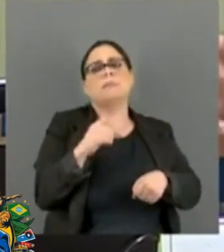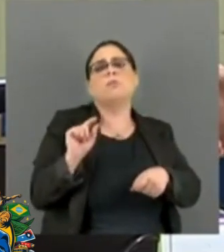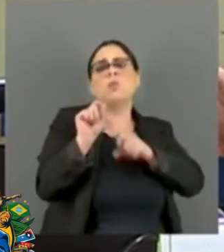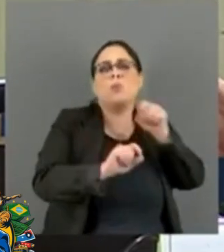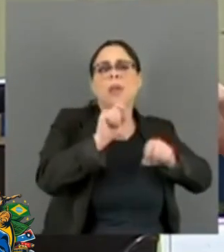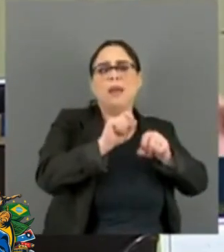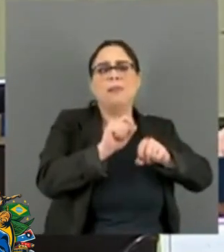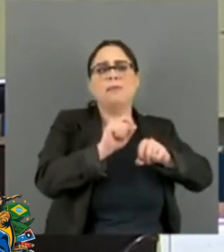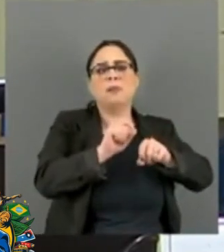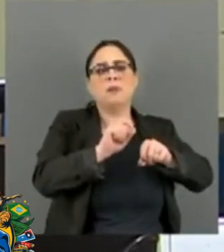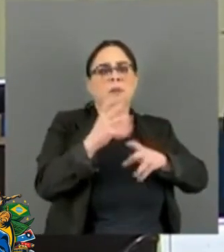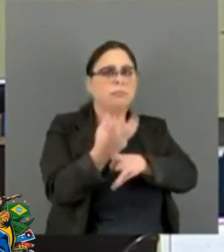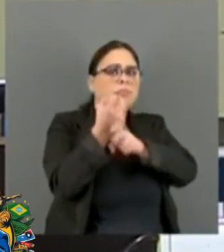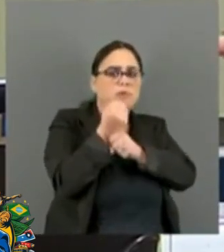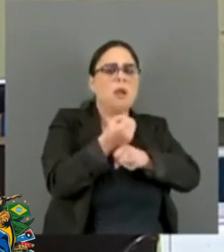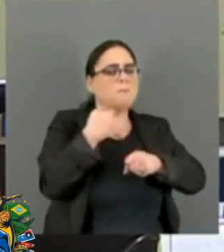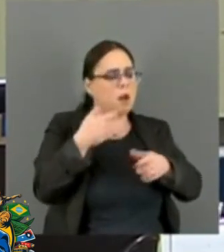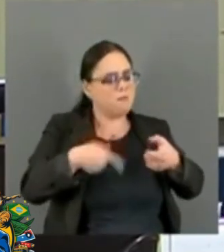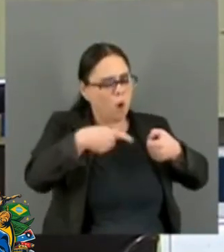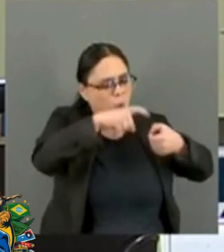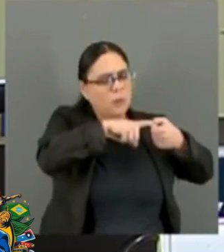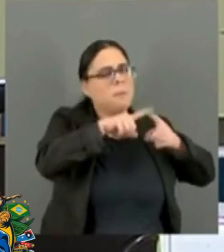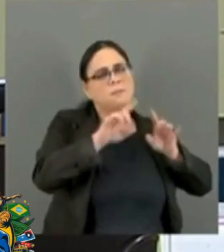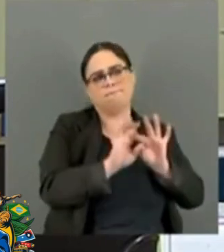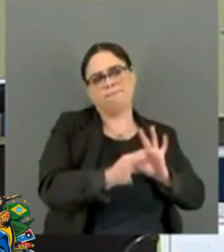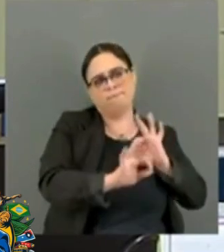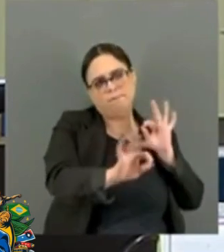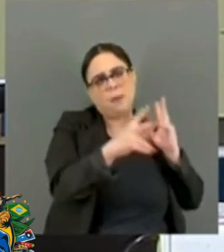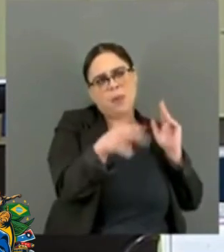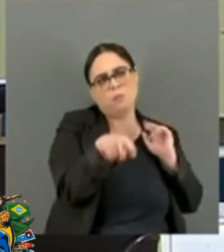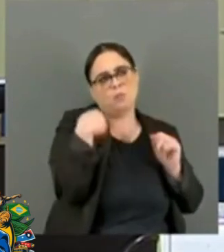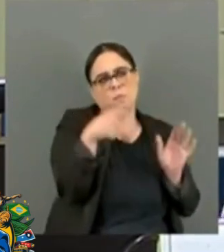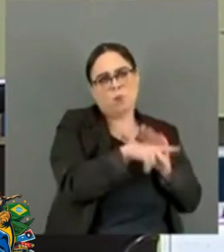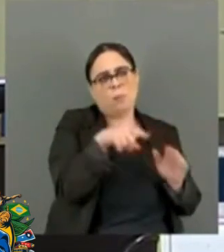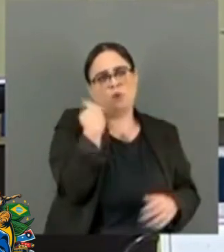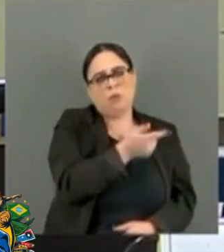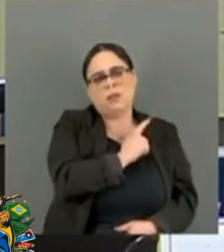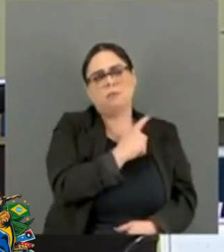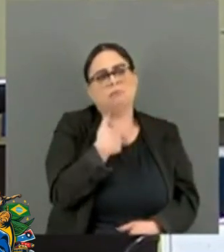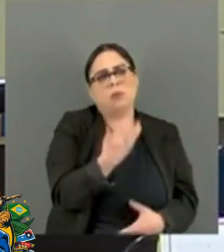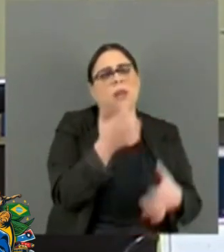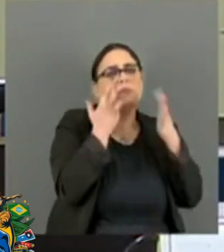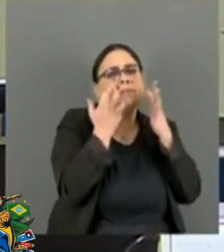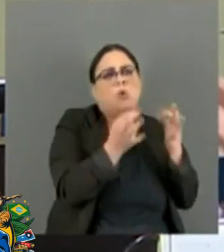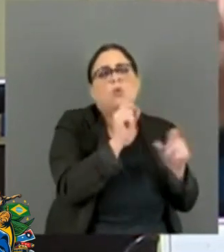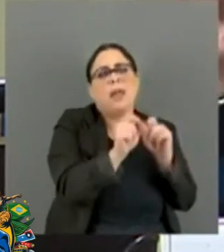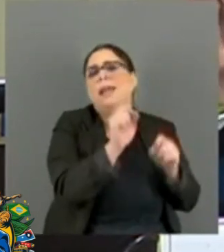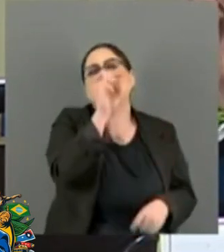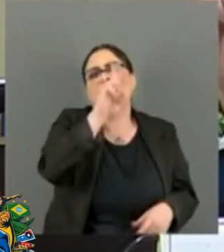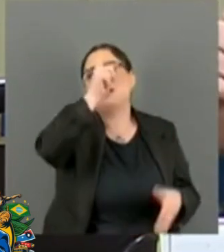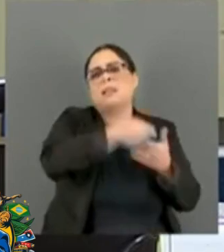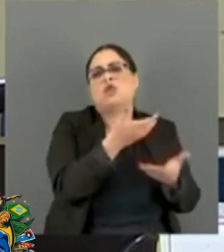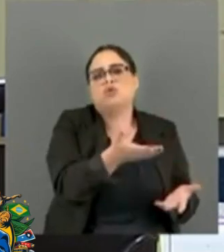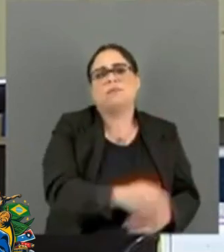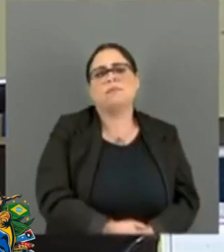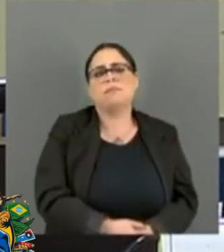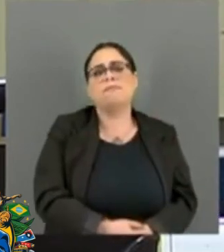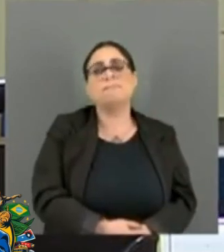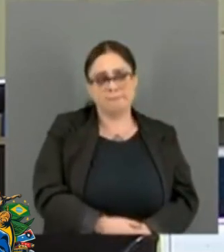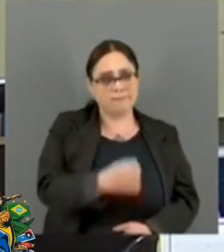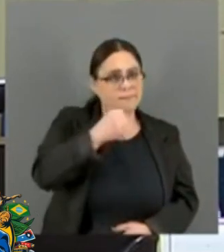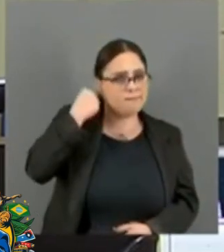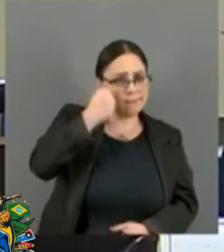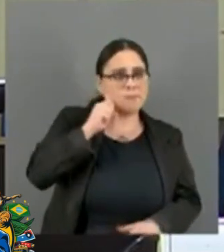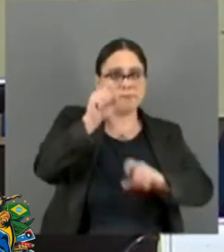dessa audiência nos últimos tempos, mas longe do que tínhamos, muito longe do que tínhamos. Eu queria entender quem é que determina. E, senador, eu